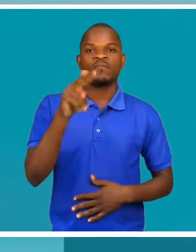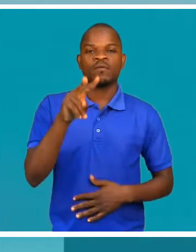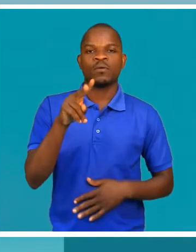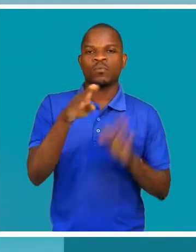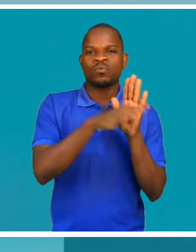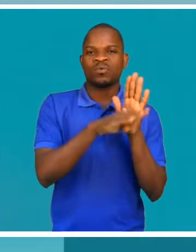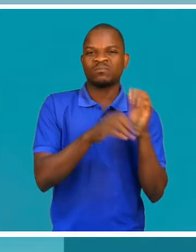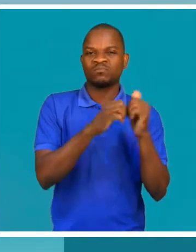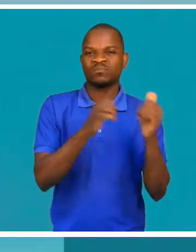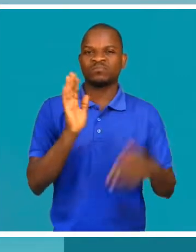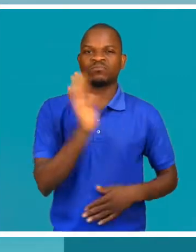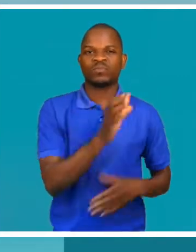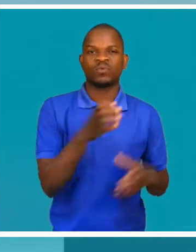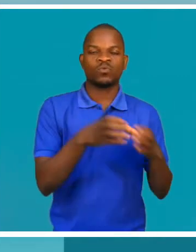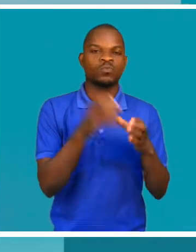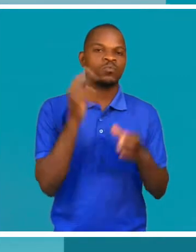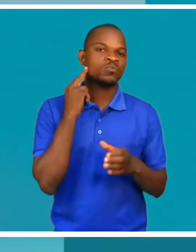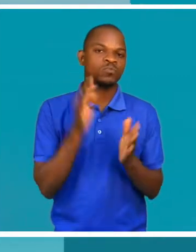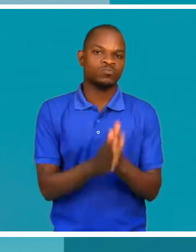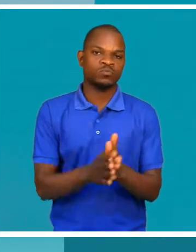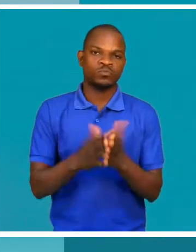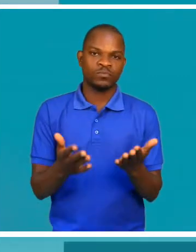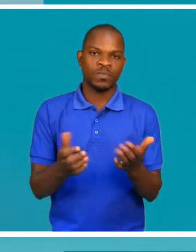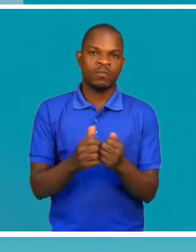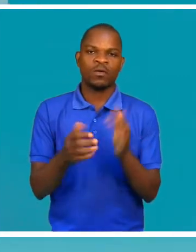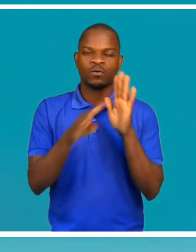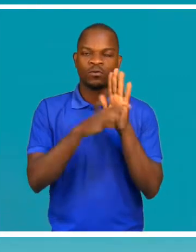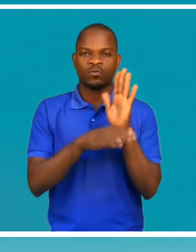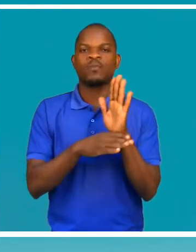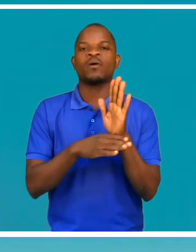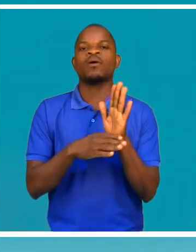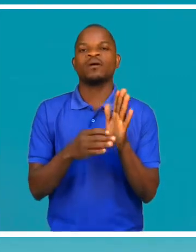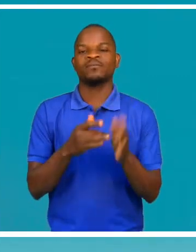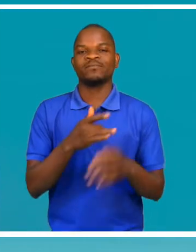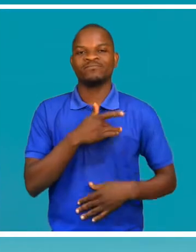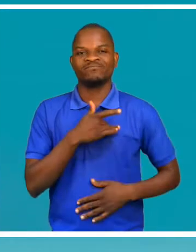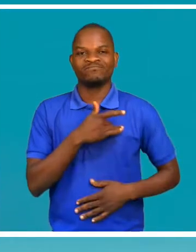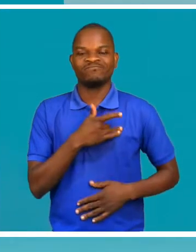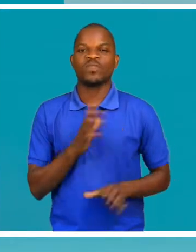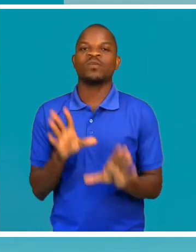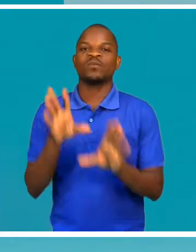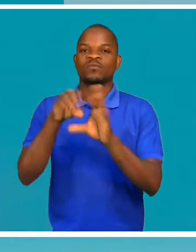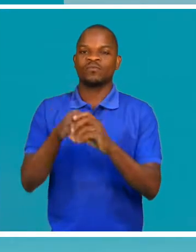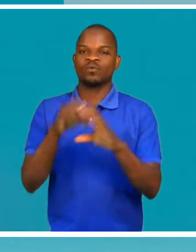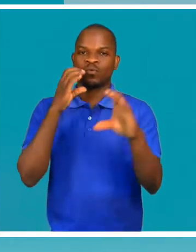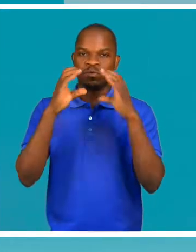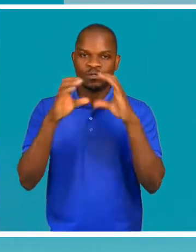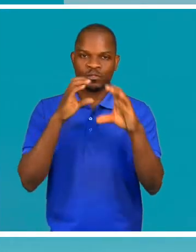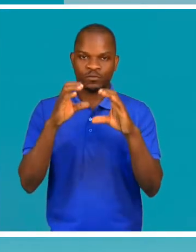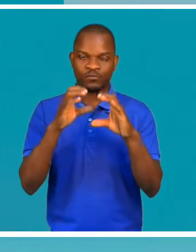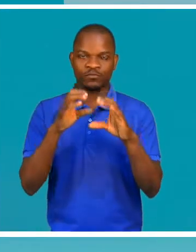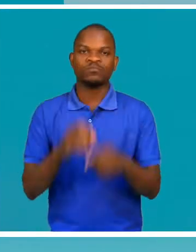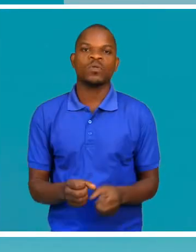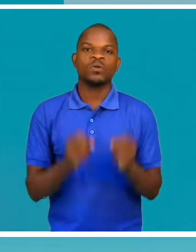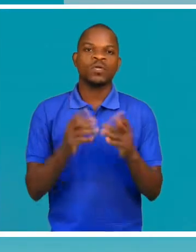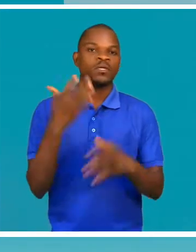programa específico para eles. Com esse programa, até certo ponto, eles se sentem mais inclusivos naquilo que são as redes de comunicação social.